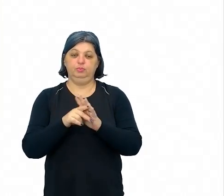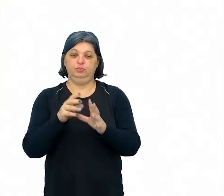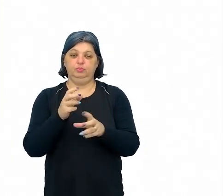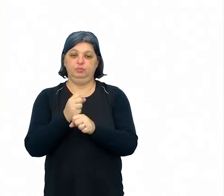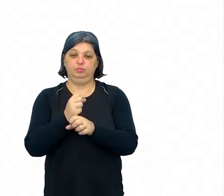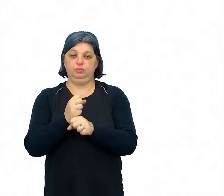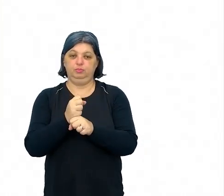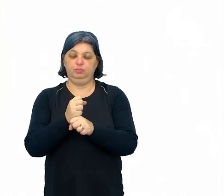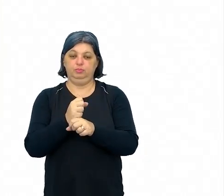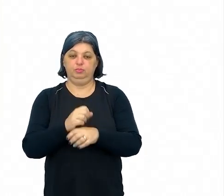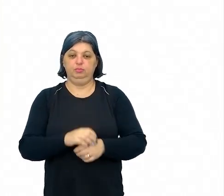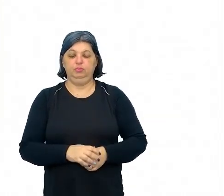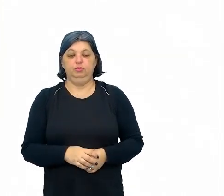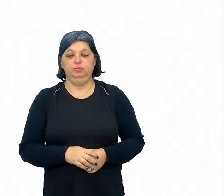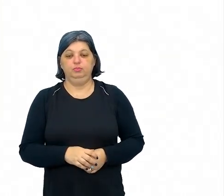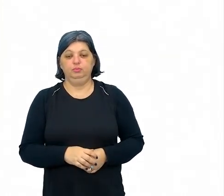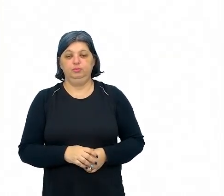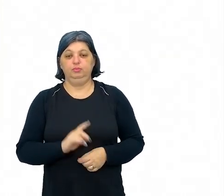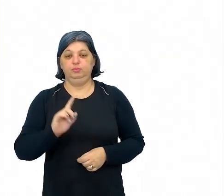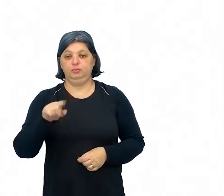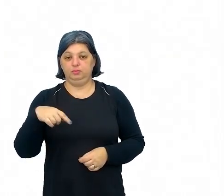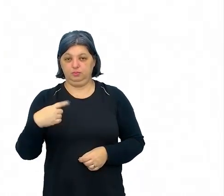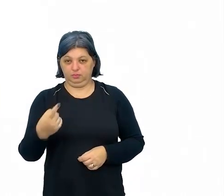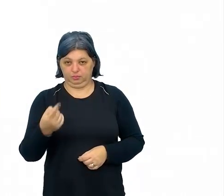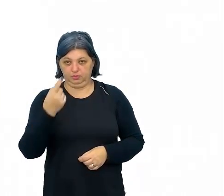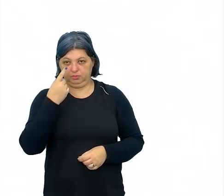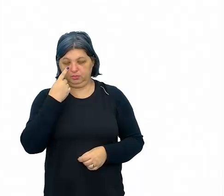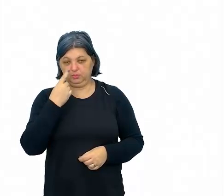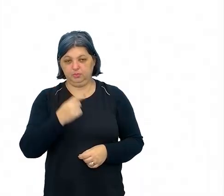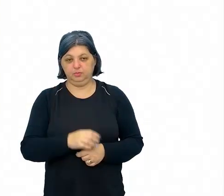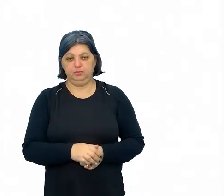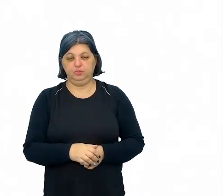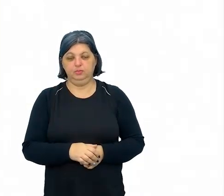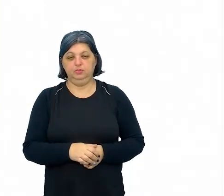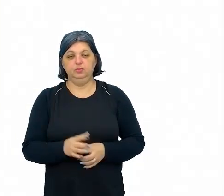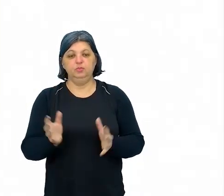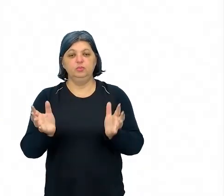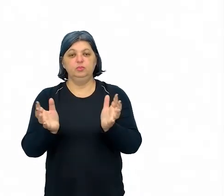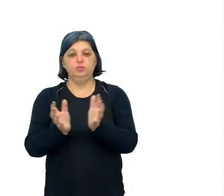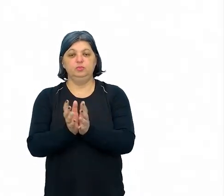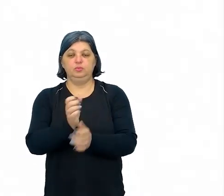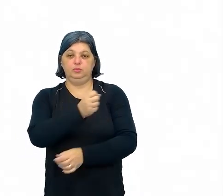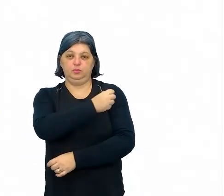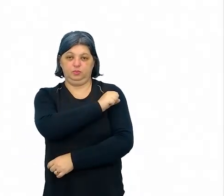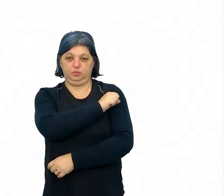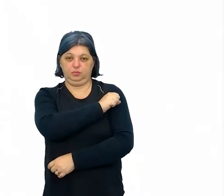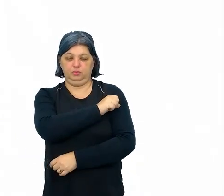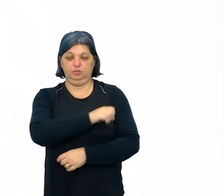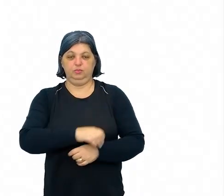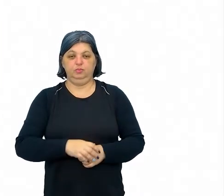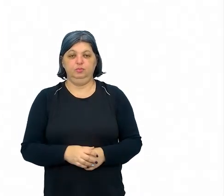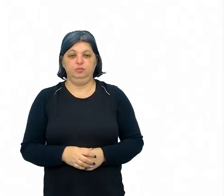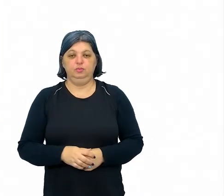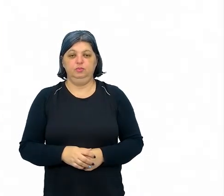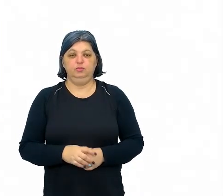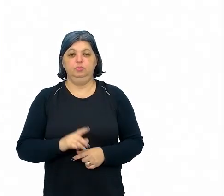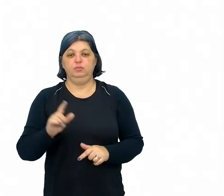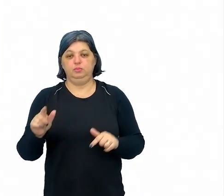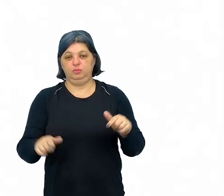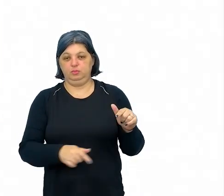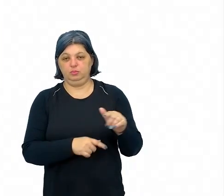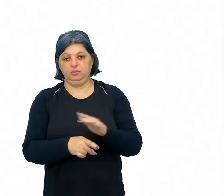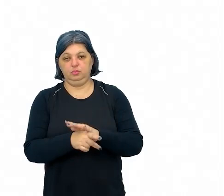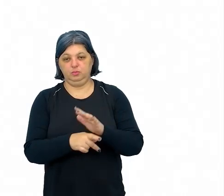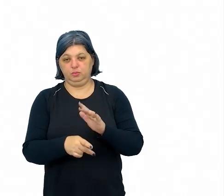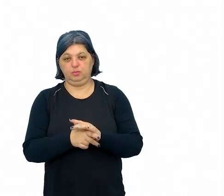operações. Na próxima, oitavo ano, tá? Então, a gente vai trabalhar com outra unidade temática,